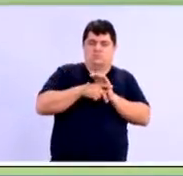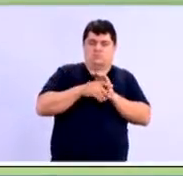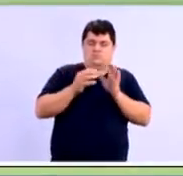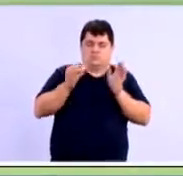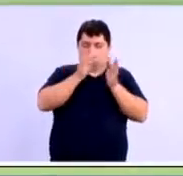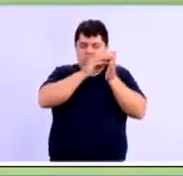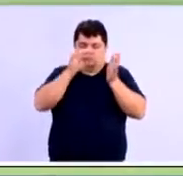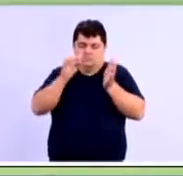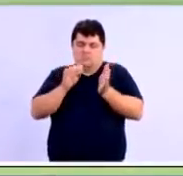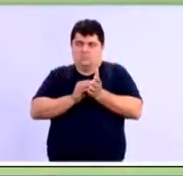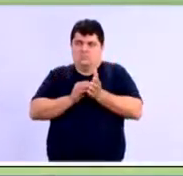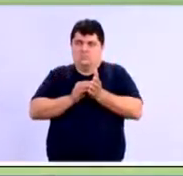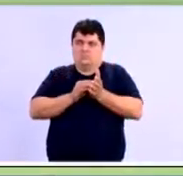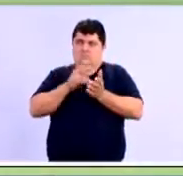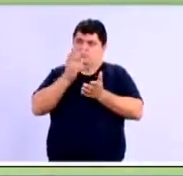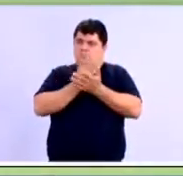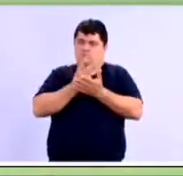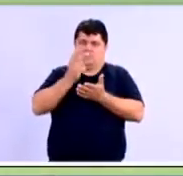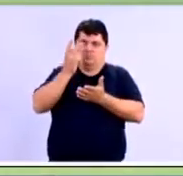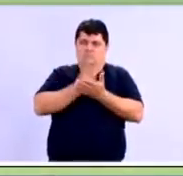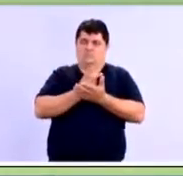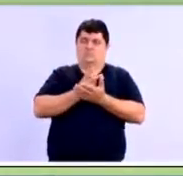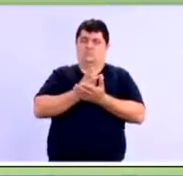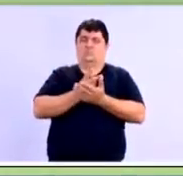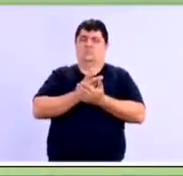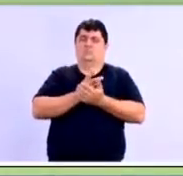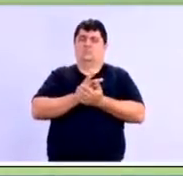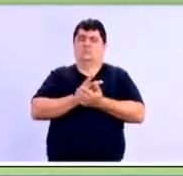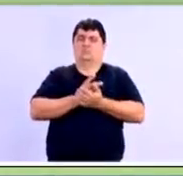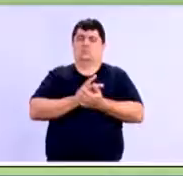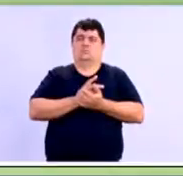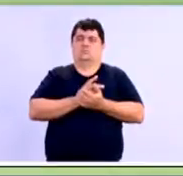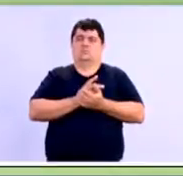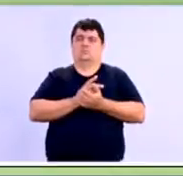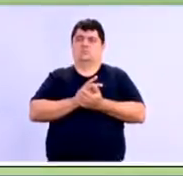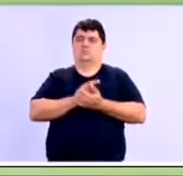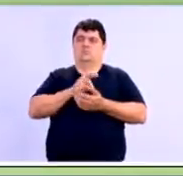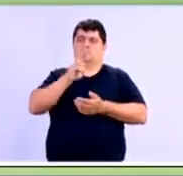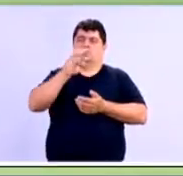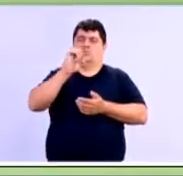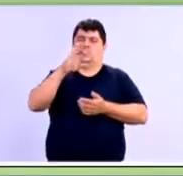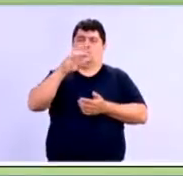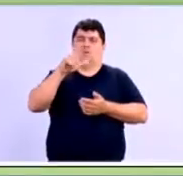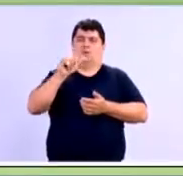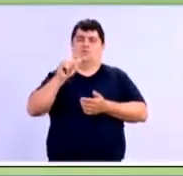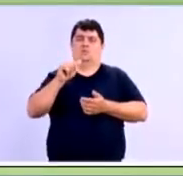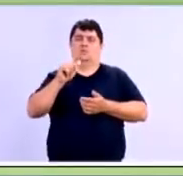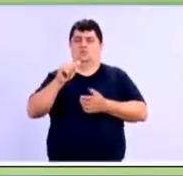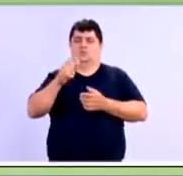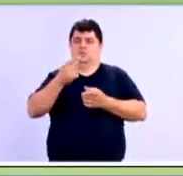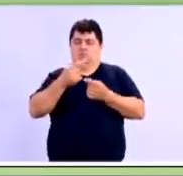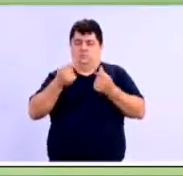cima, sempre em cima da receita líquida.